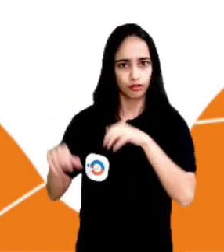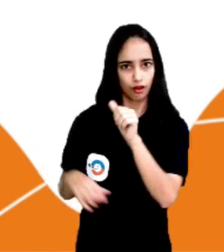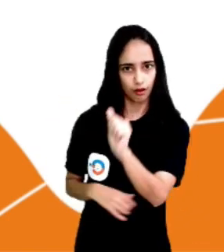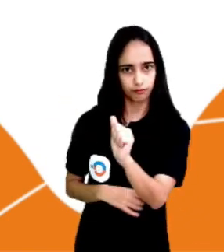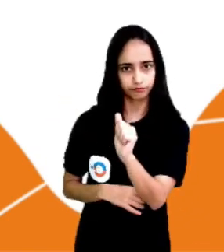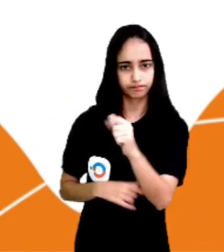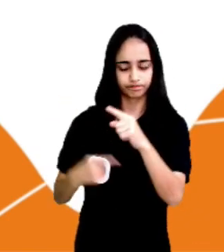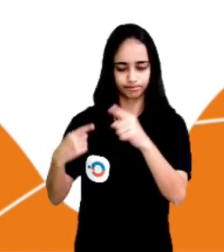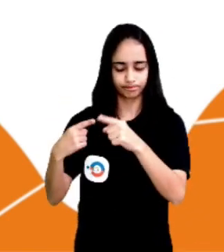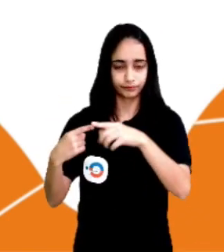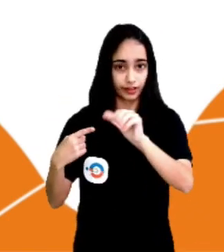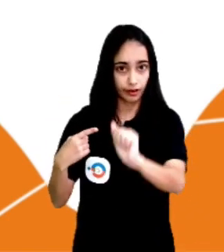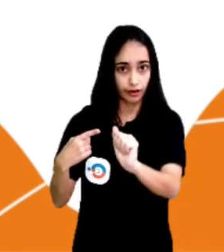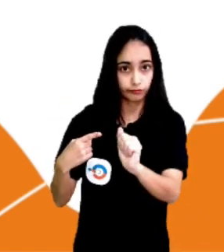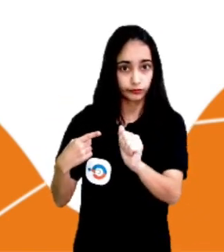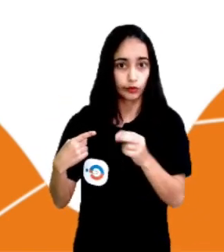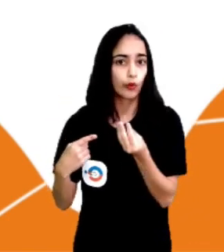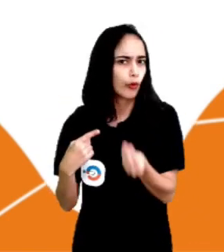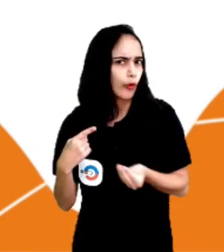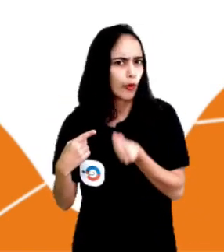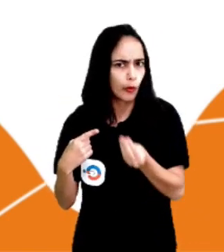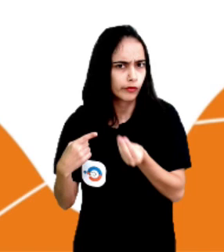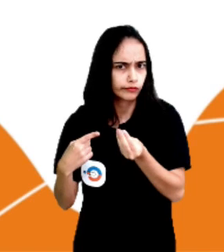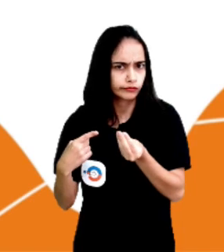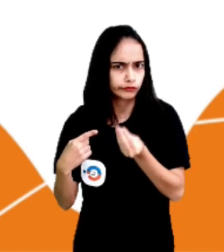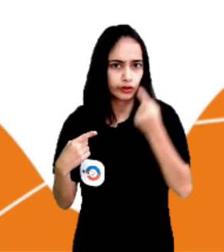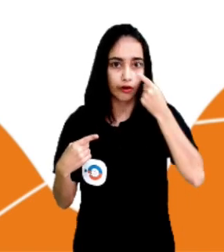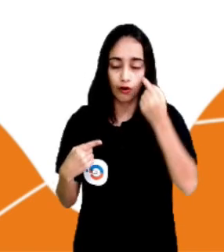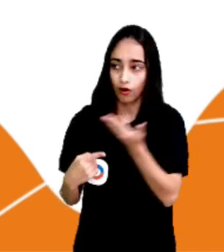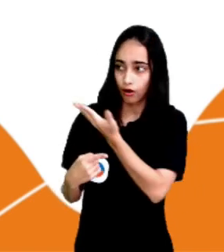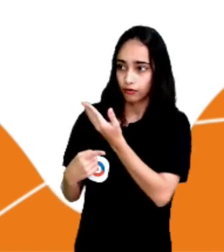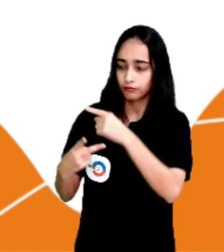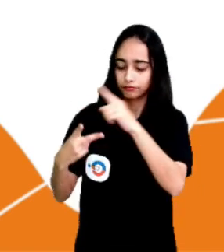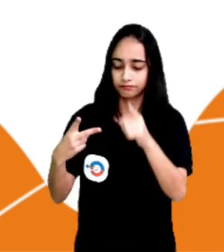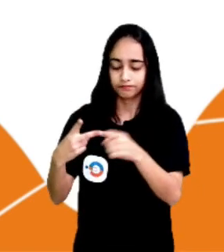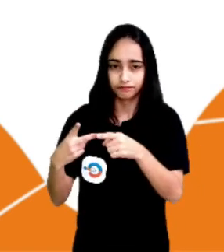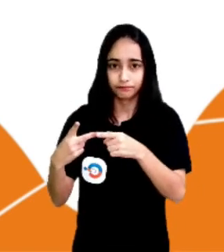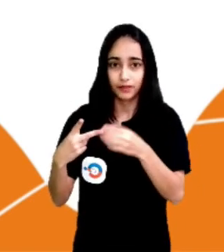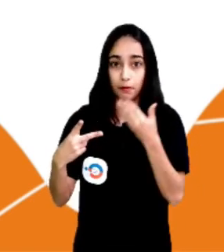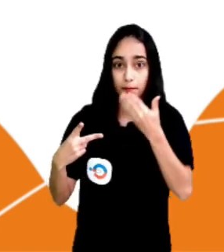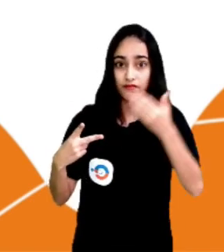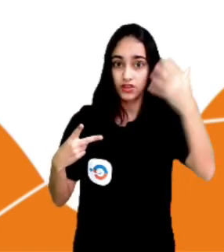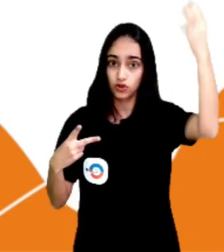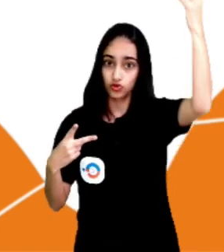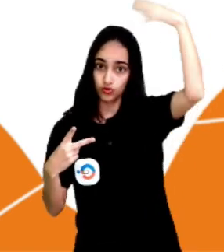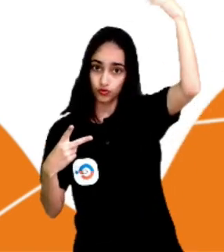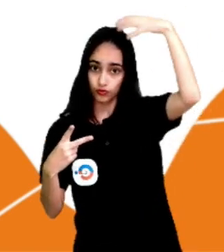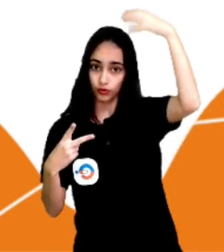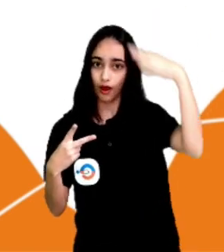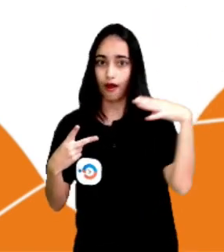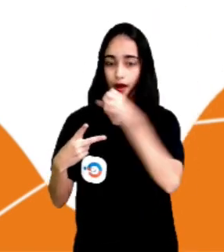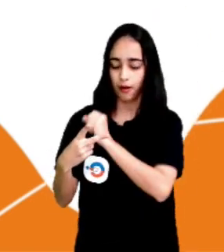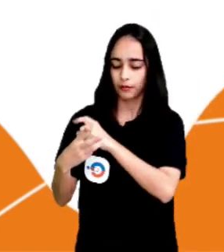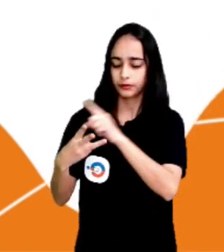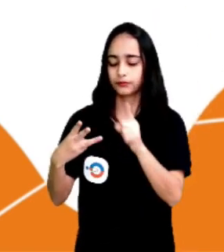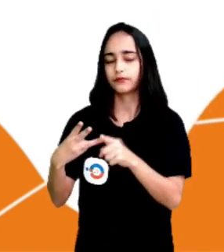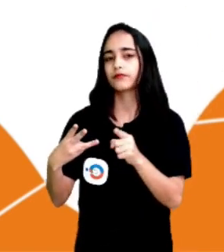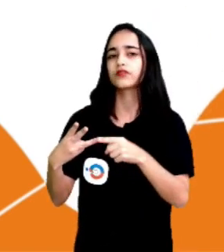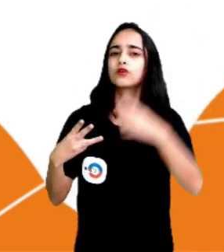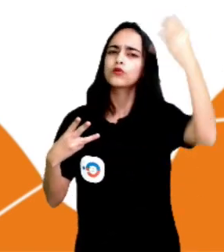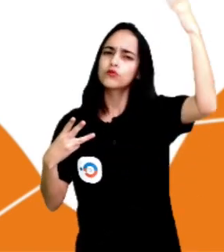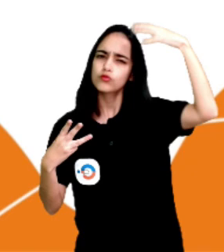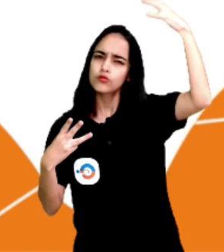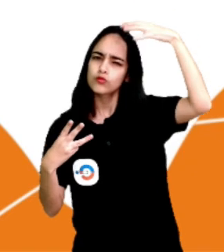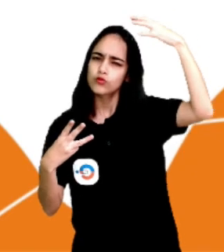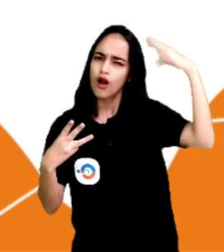eliminando vazamentos letra B preferindo os chuveiros letra C tomando banhos curtos